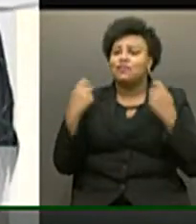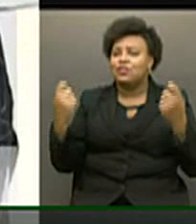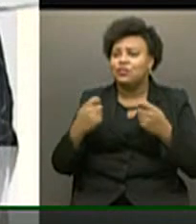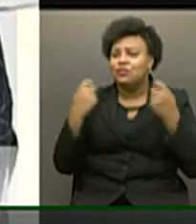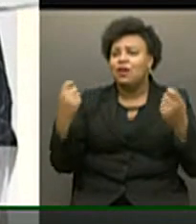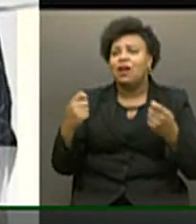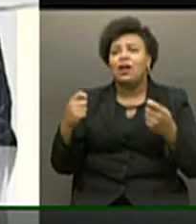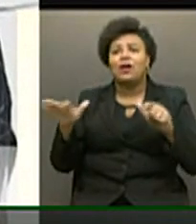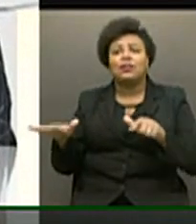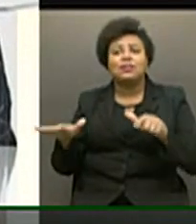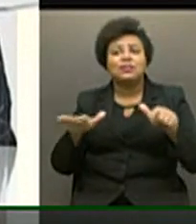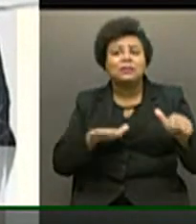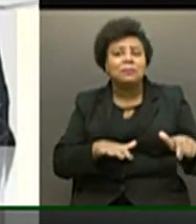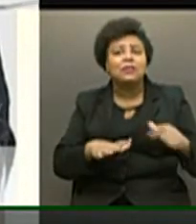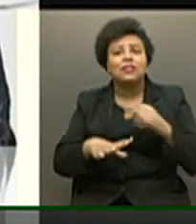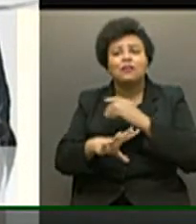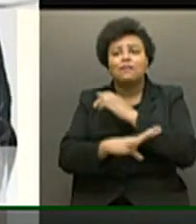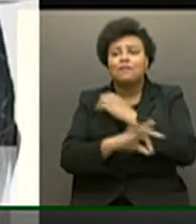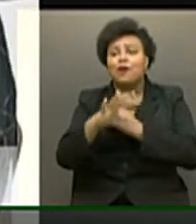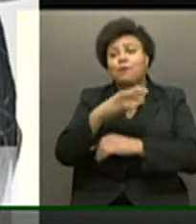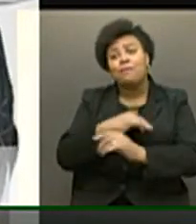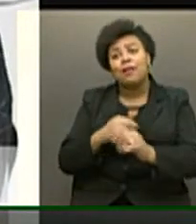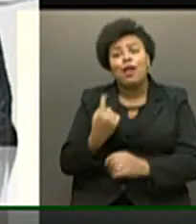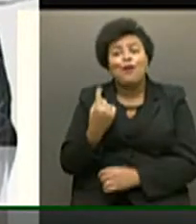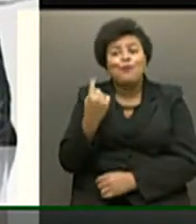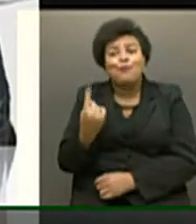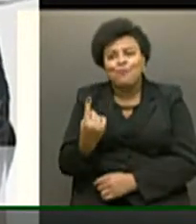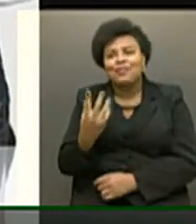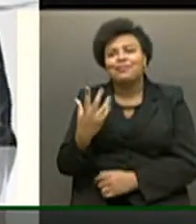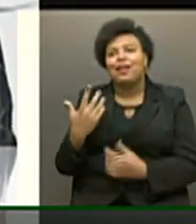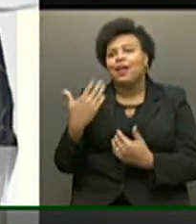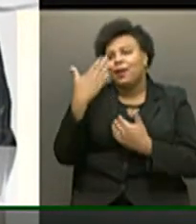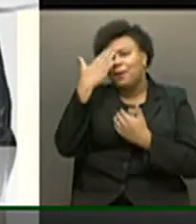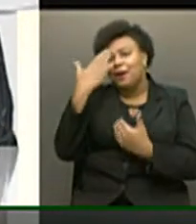festividades aqui da Semana Farroupilha sejam uma delas. Então,